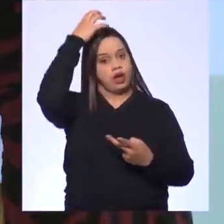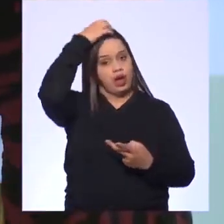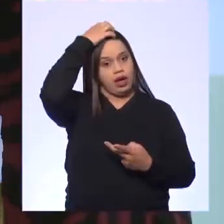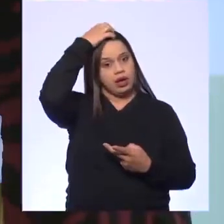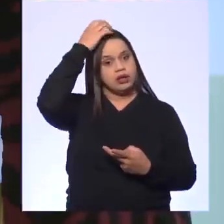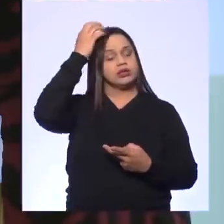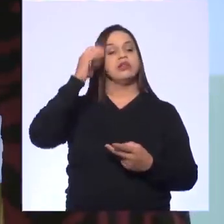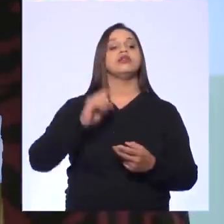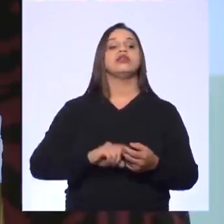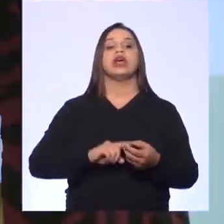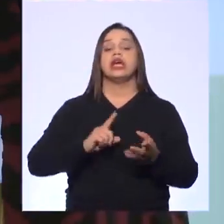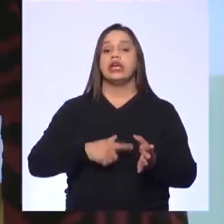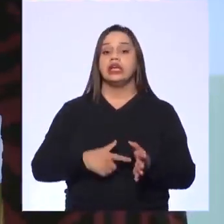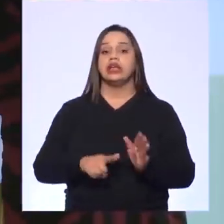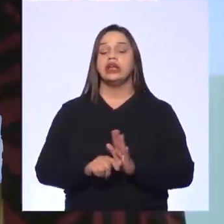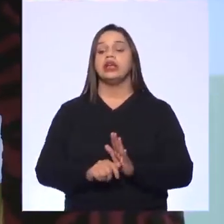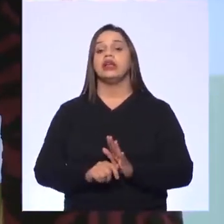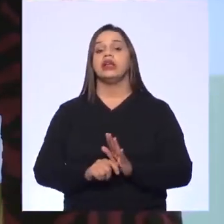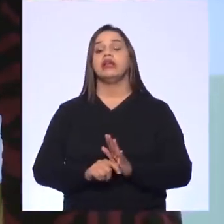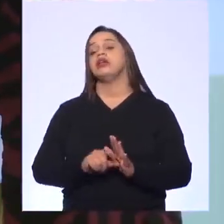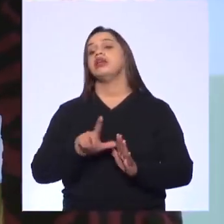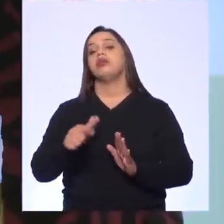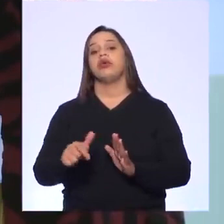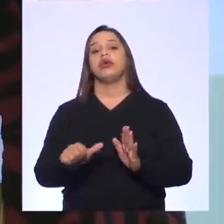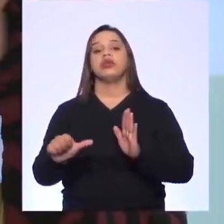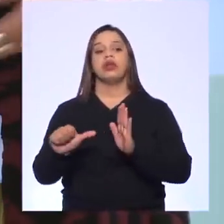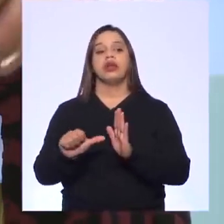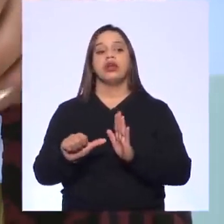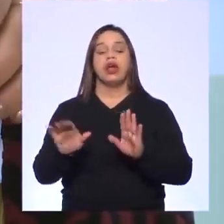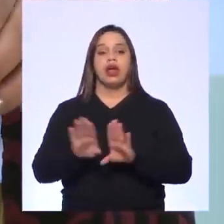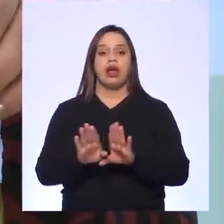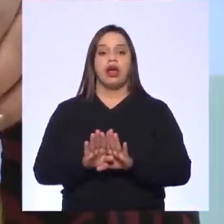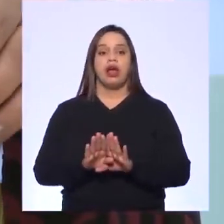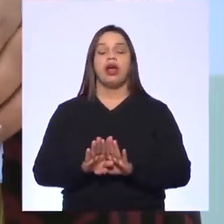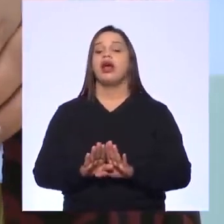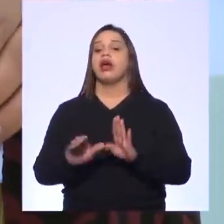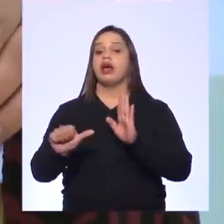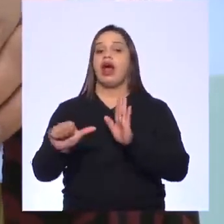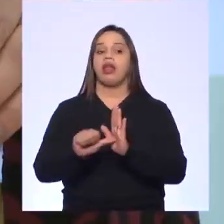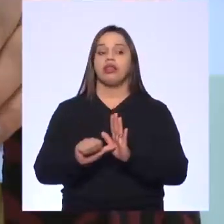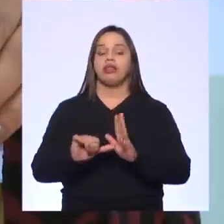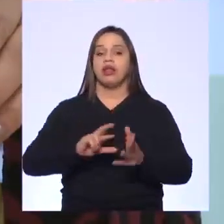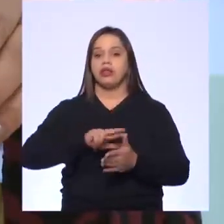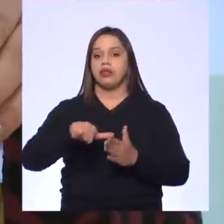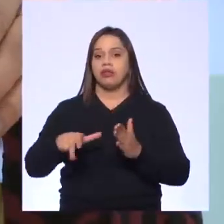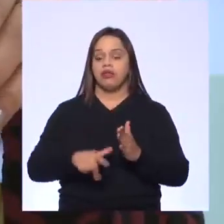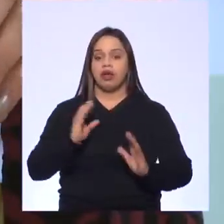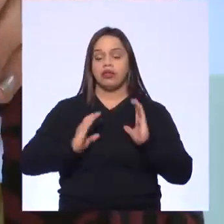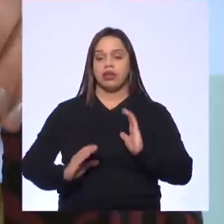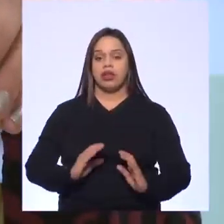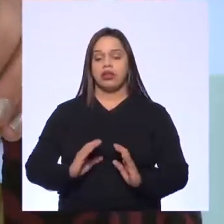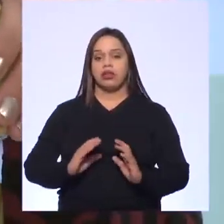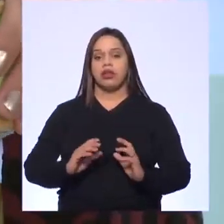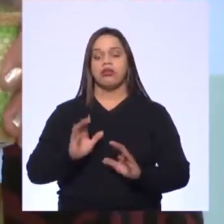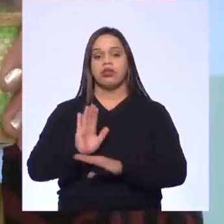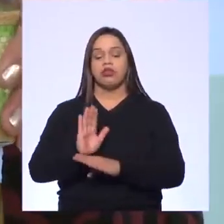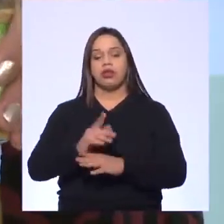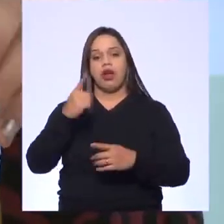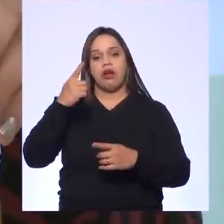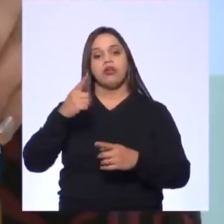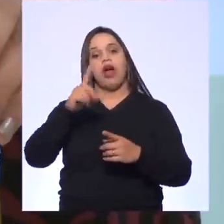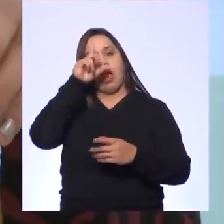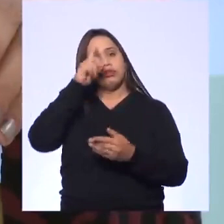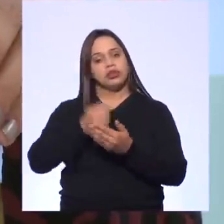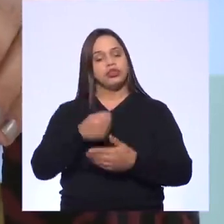vários cidadãos decidindo as questões políticas. E temos alguns lugares que eram reino. Então, um reino é um